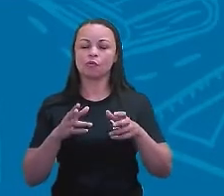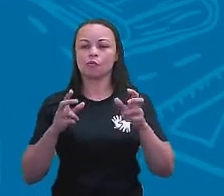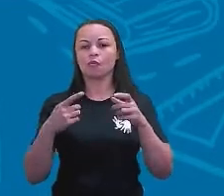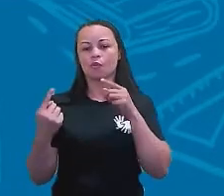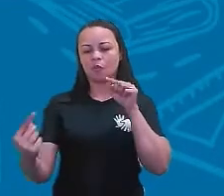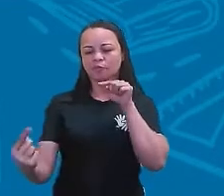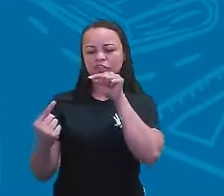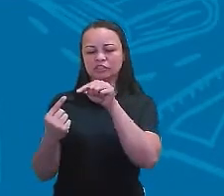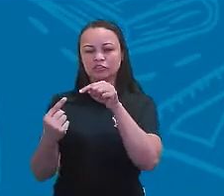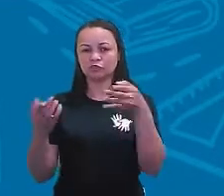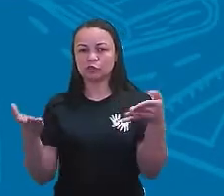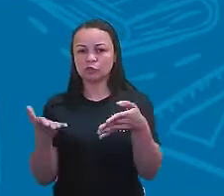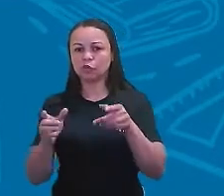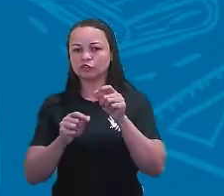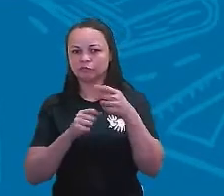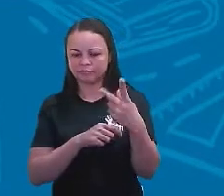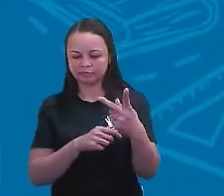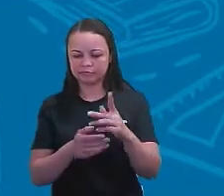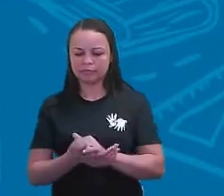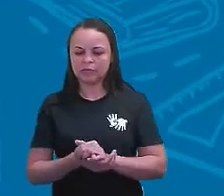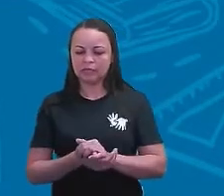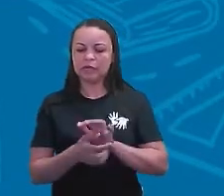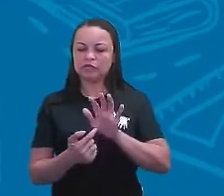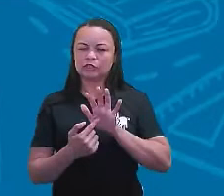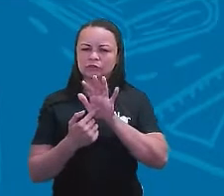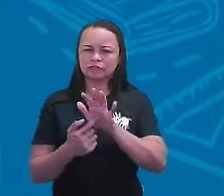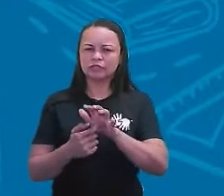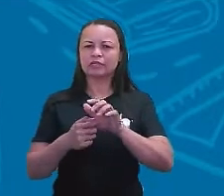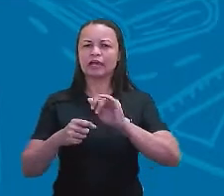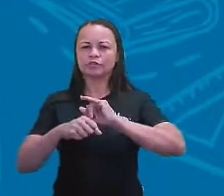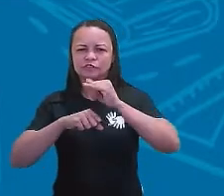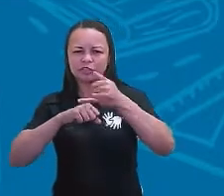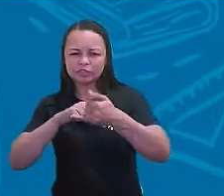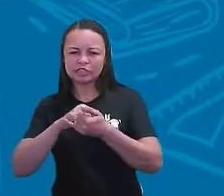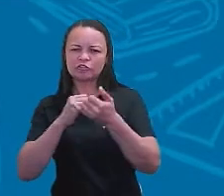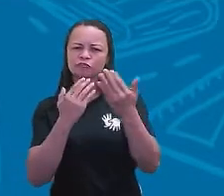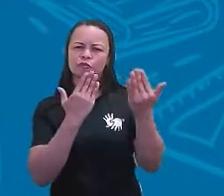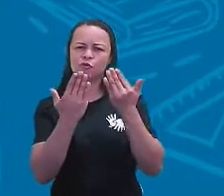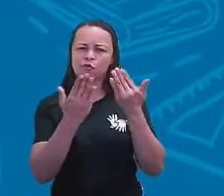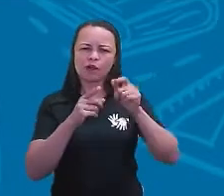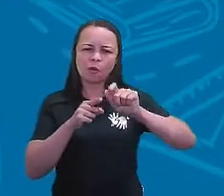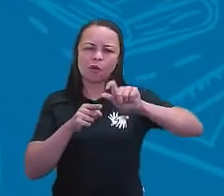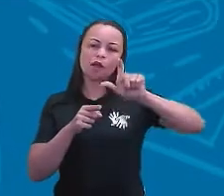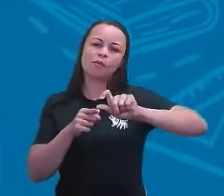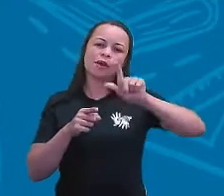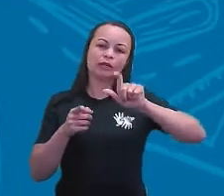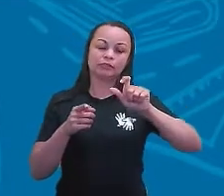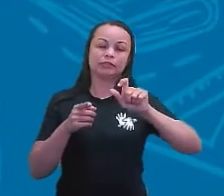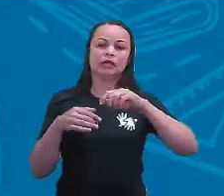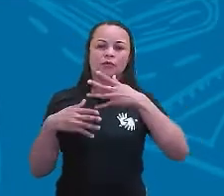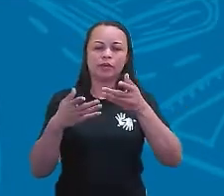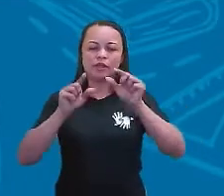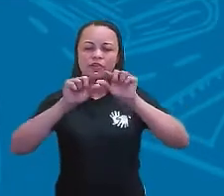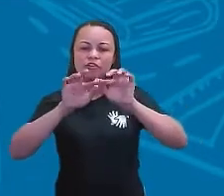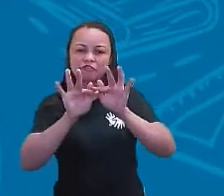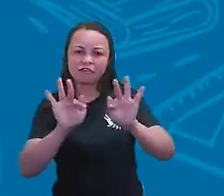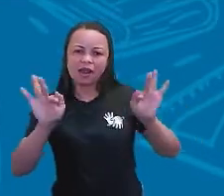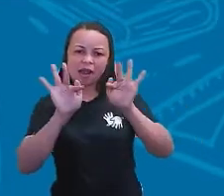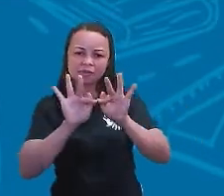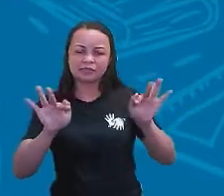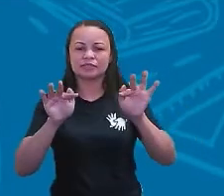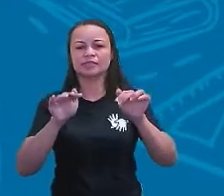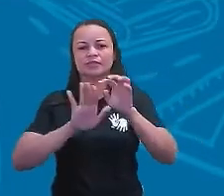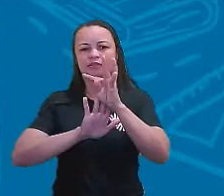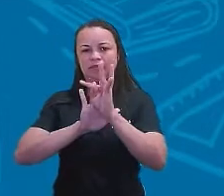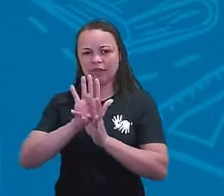esse. Identificar os adjetivos e o grau de comparação em que estão inseridos em frases e textos